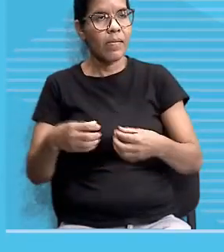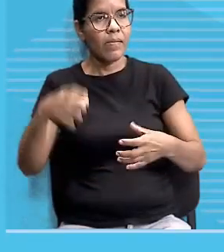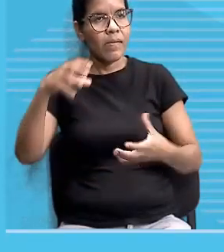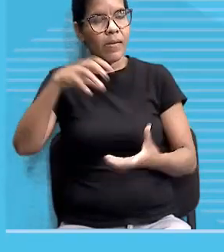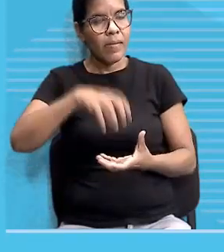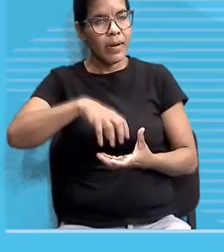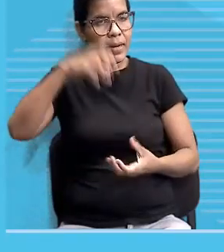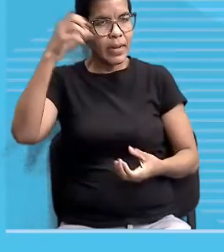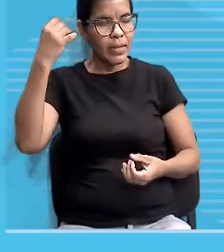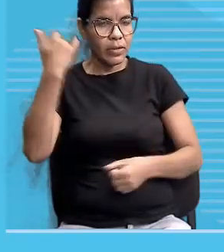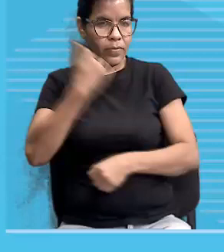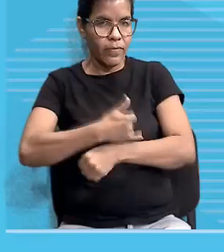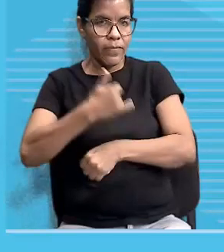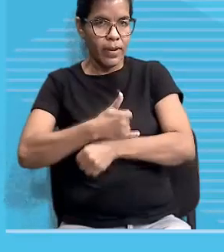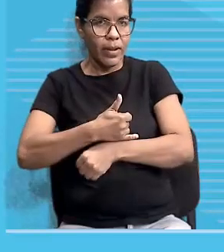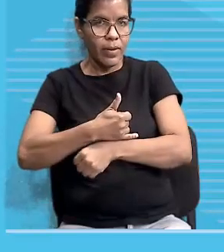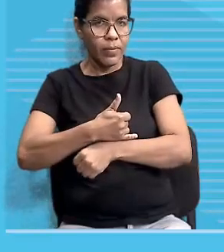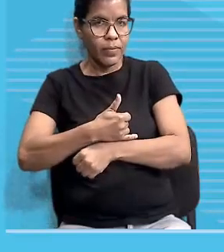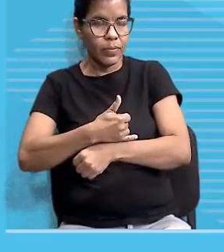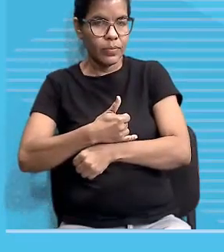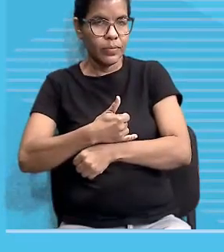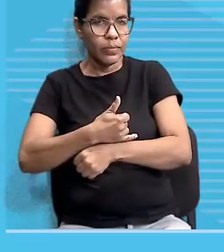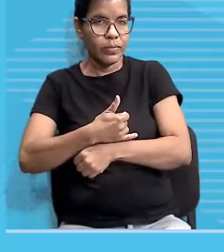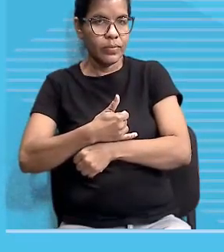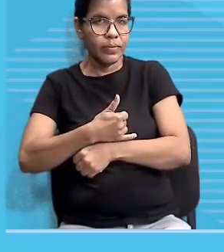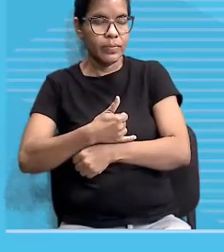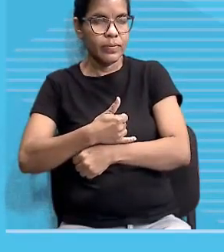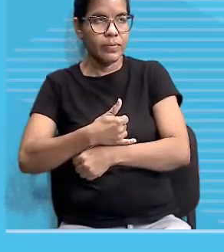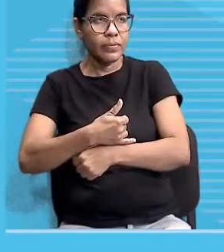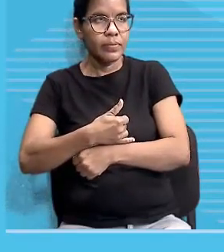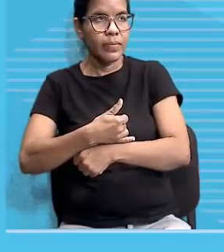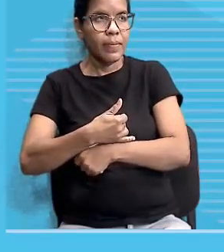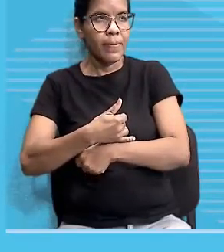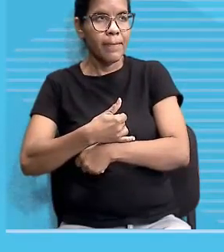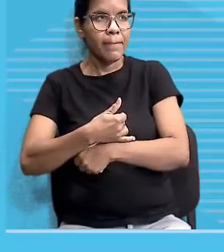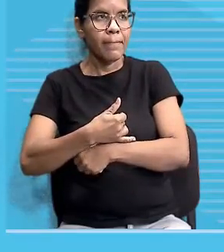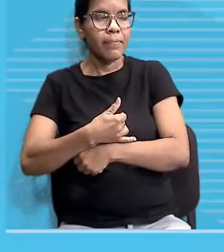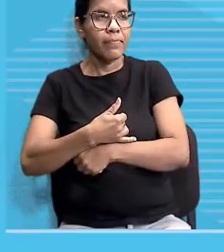panela de ferro E aí